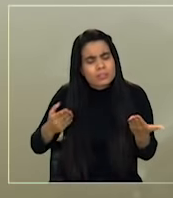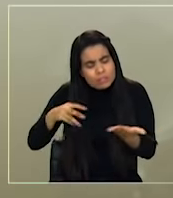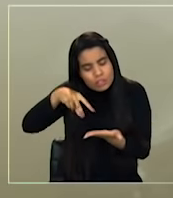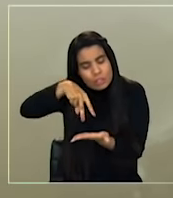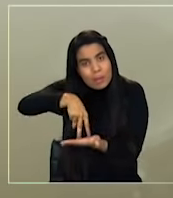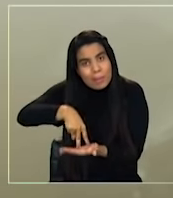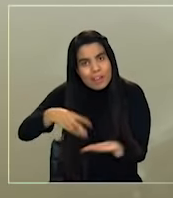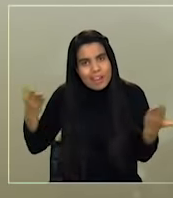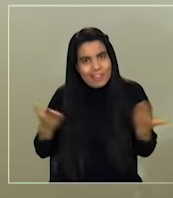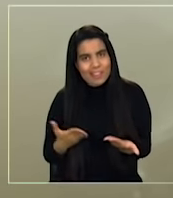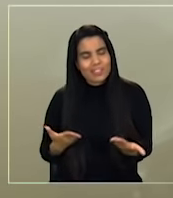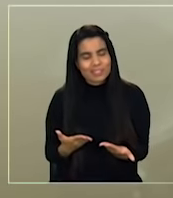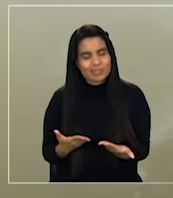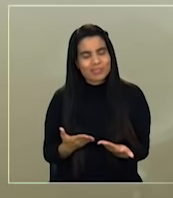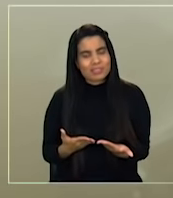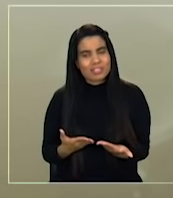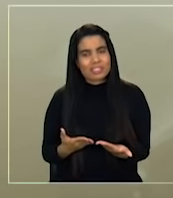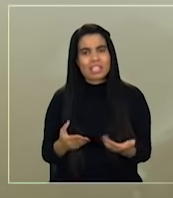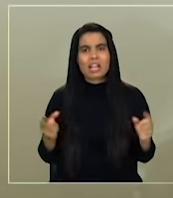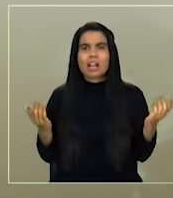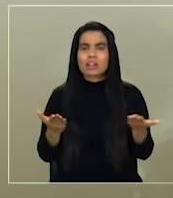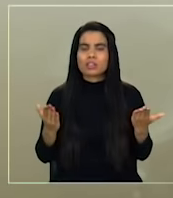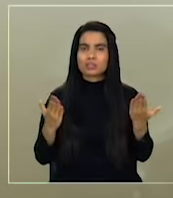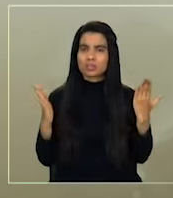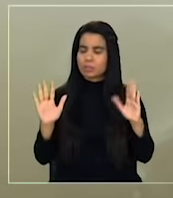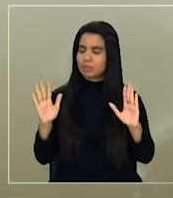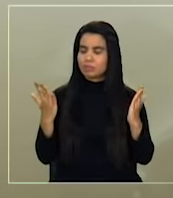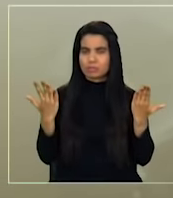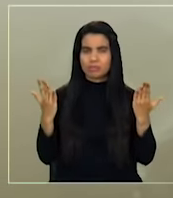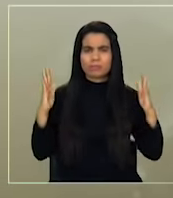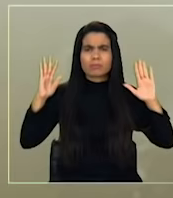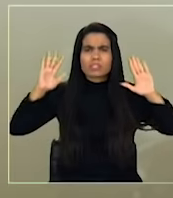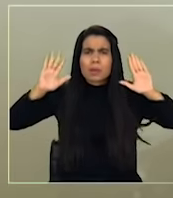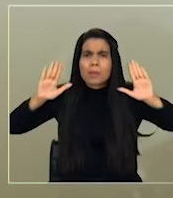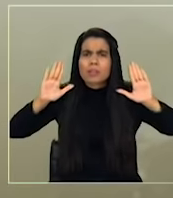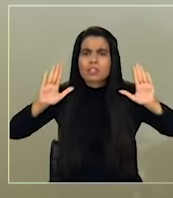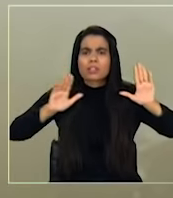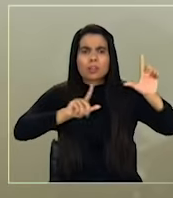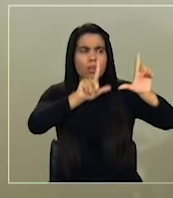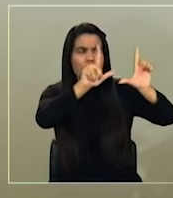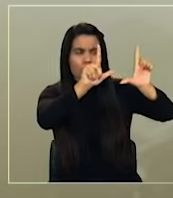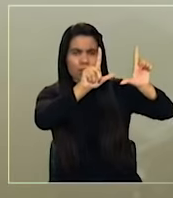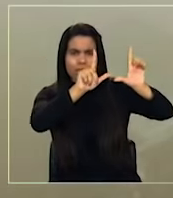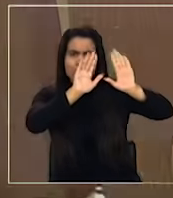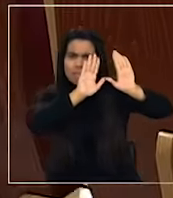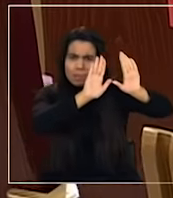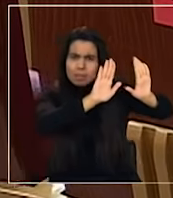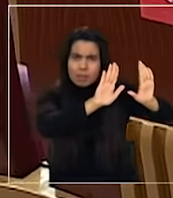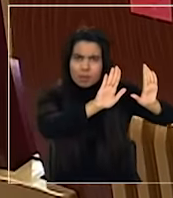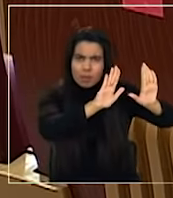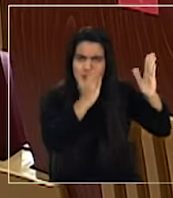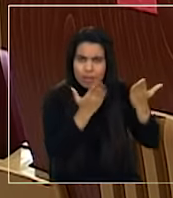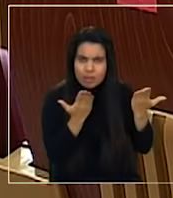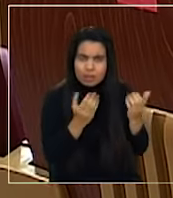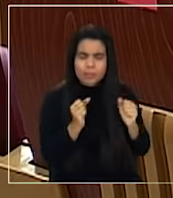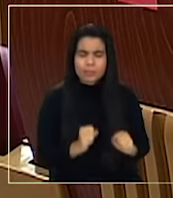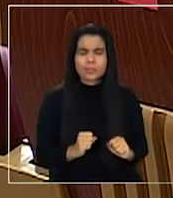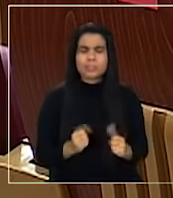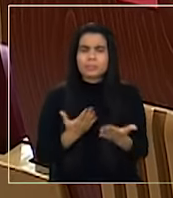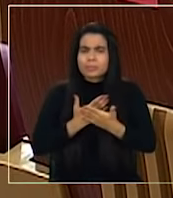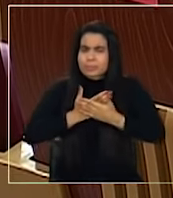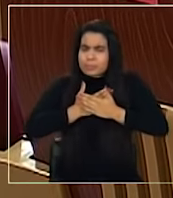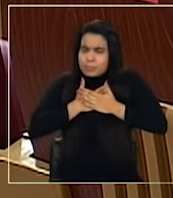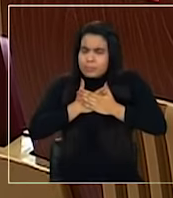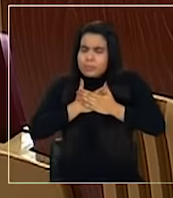aí onde você está. E estenda as suas mãos aqui para mim agora. Estenda as suas mãos aqui agora, meu amigo e minha amiga. Feche os seus